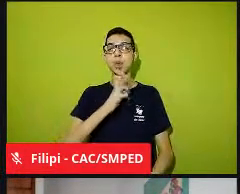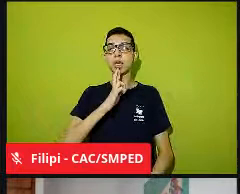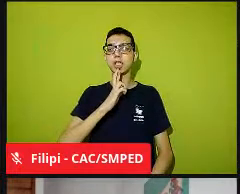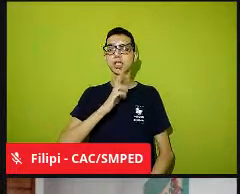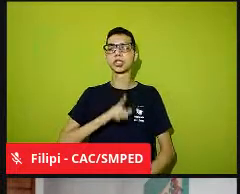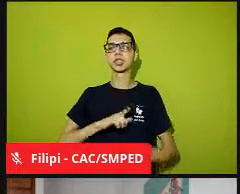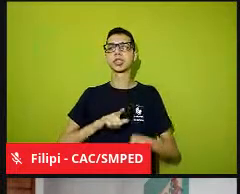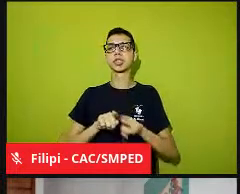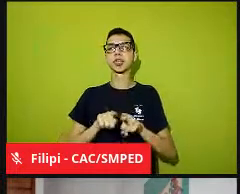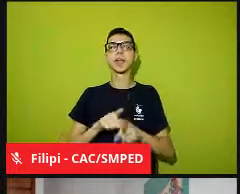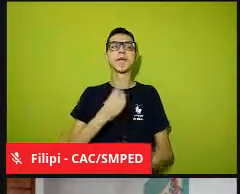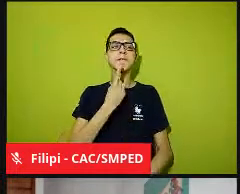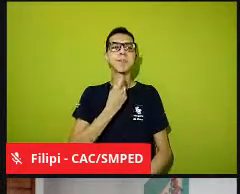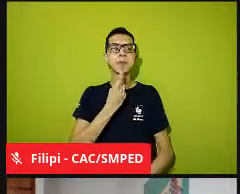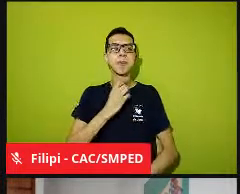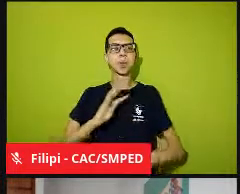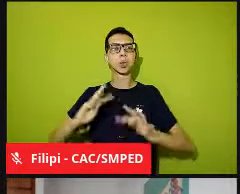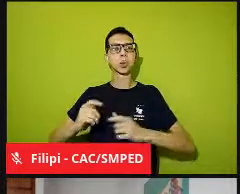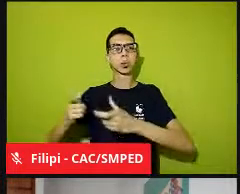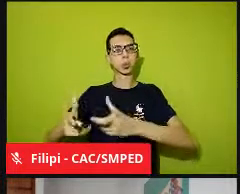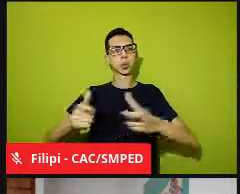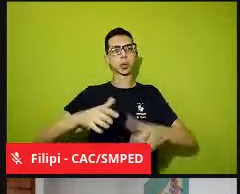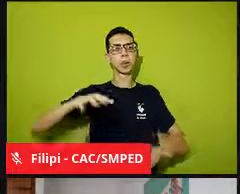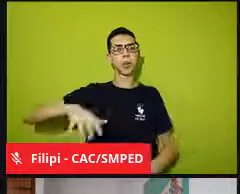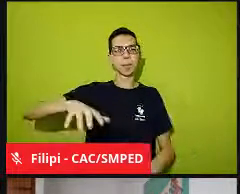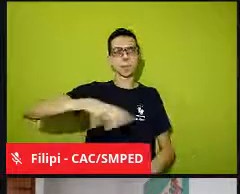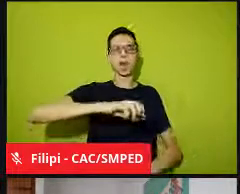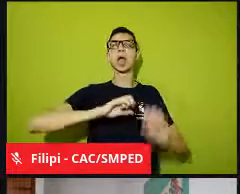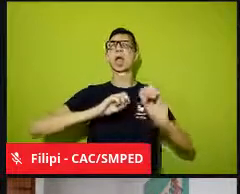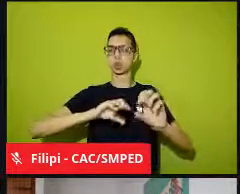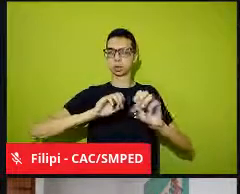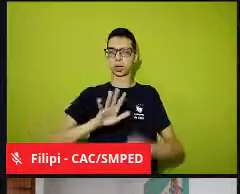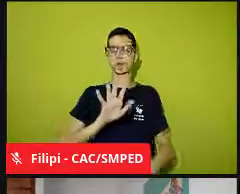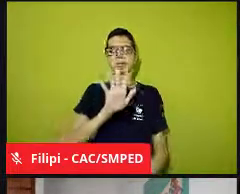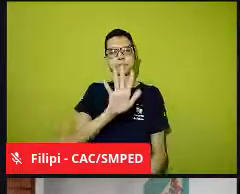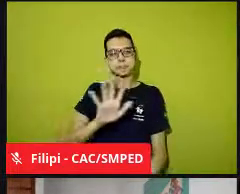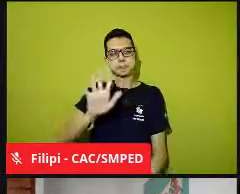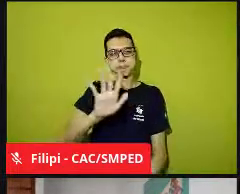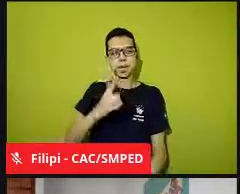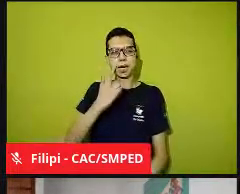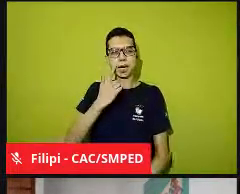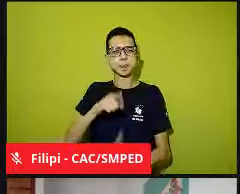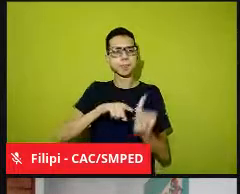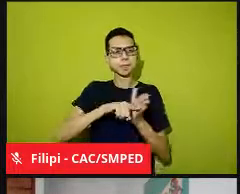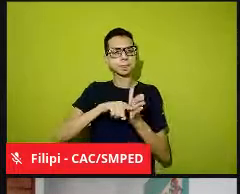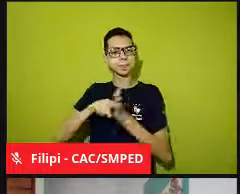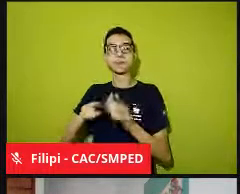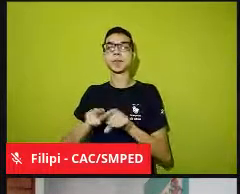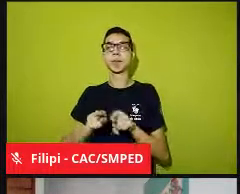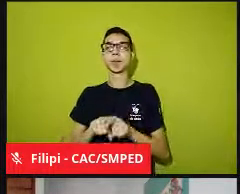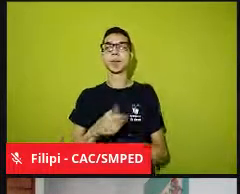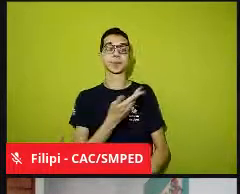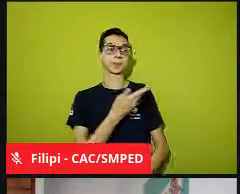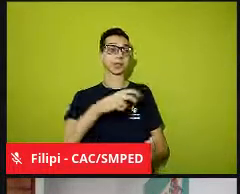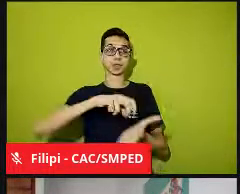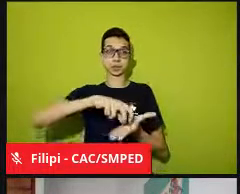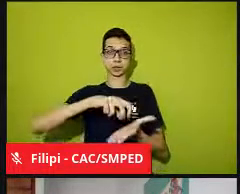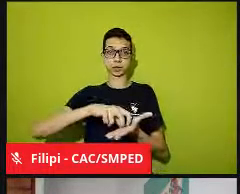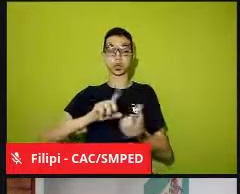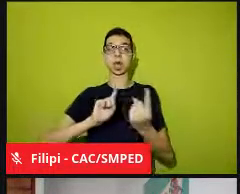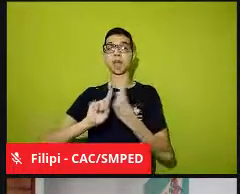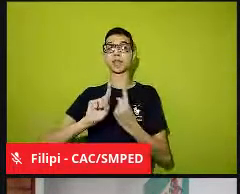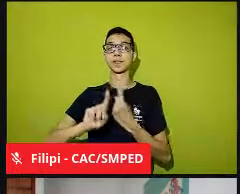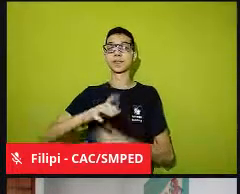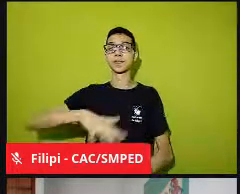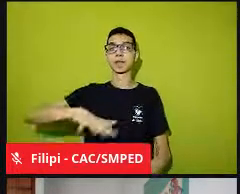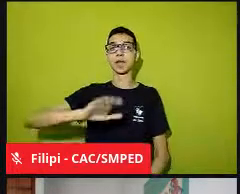esses vermelhinhos aqui são instituições de educação que a gente mapeou. Para o lado de cá, já do centro, aqui está a Avenida Casper Liber, a gente já chega